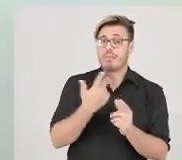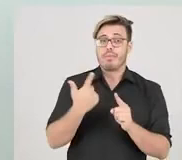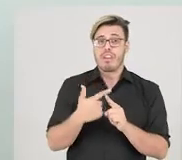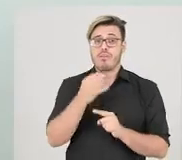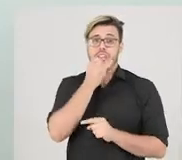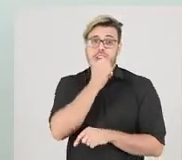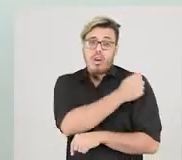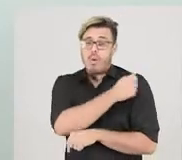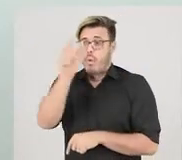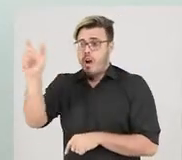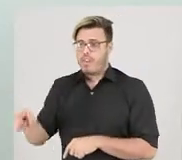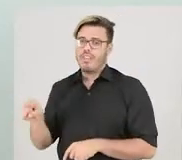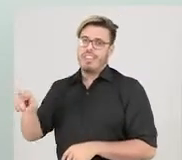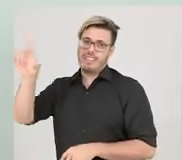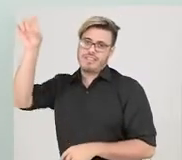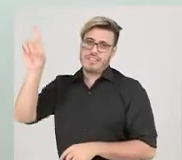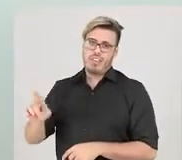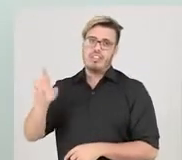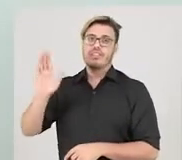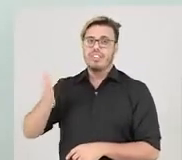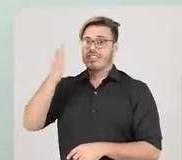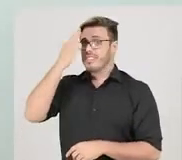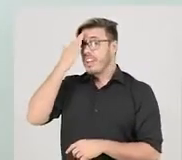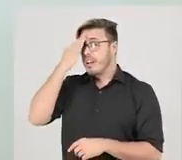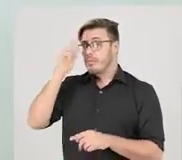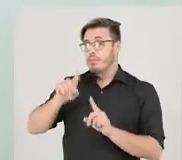de inclusão escolar para ele de excelência.